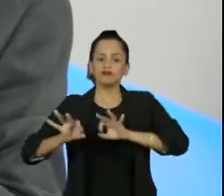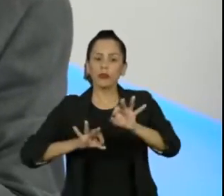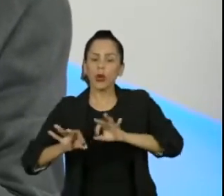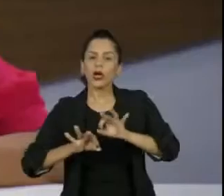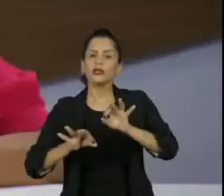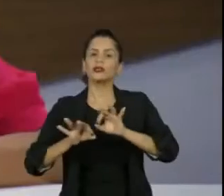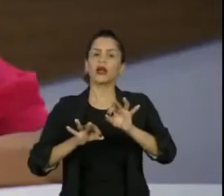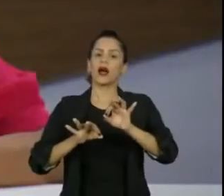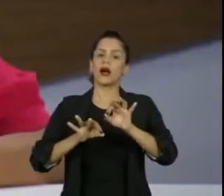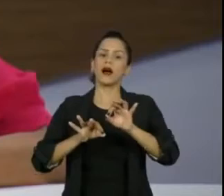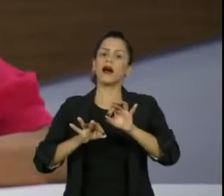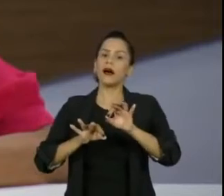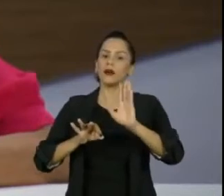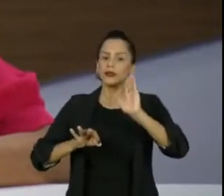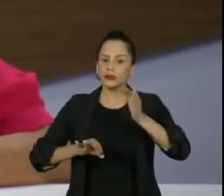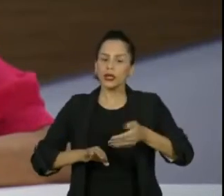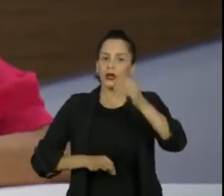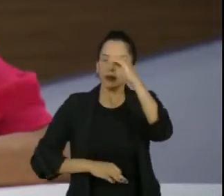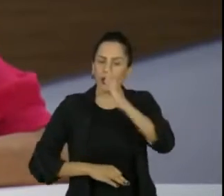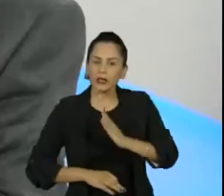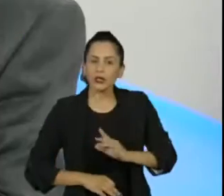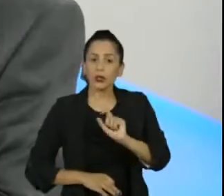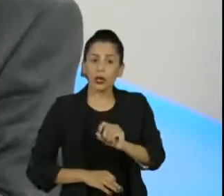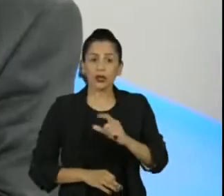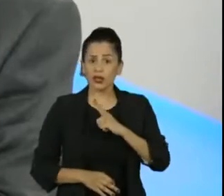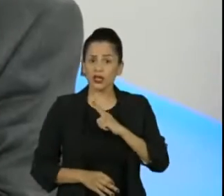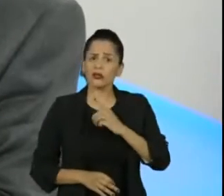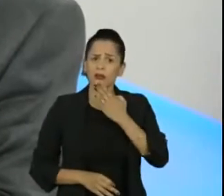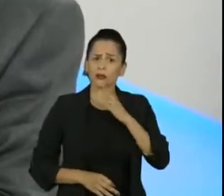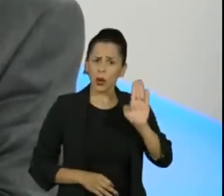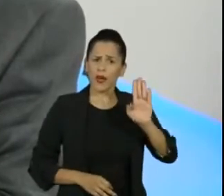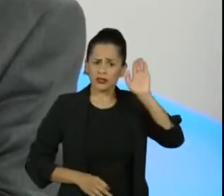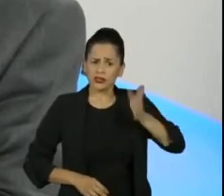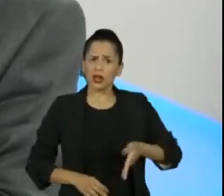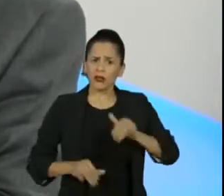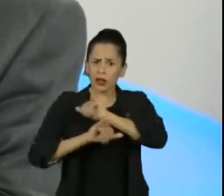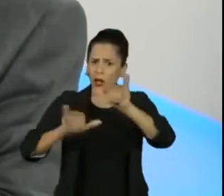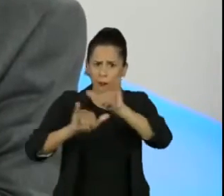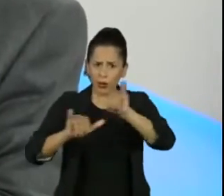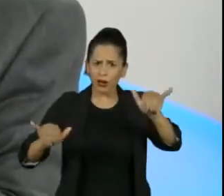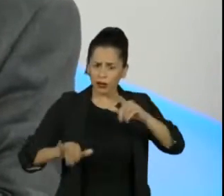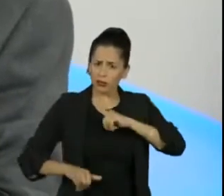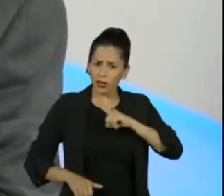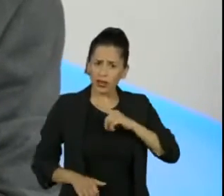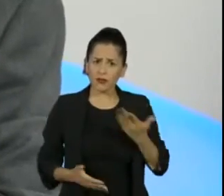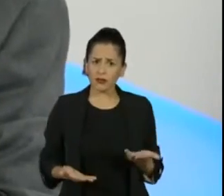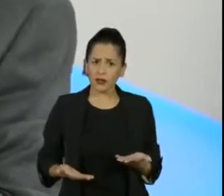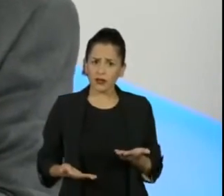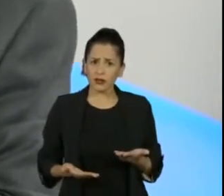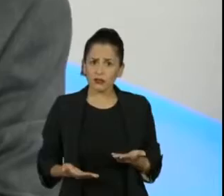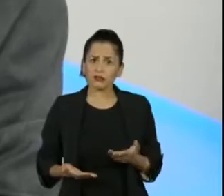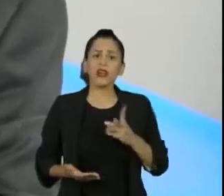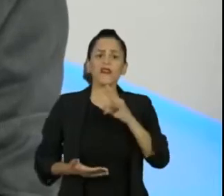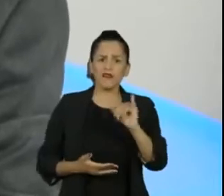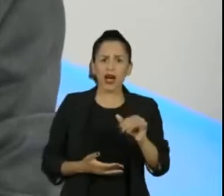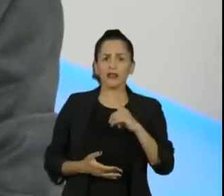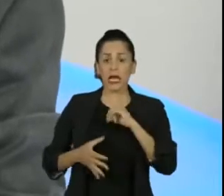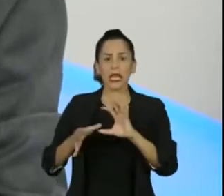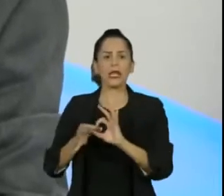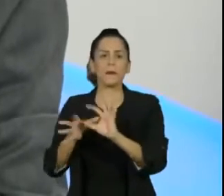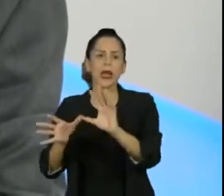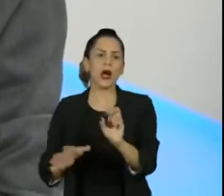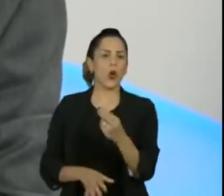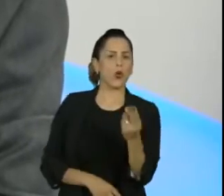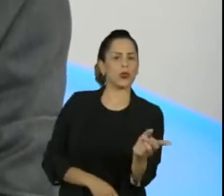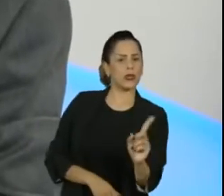Gostem ou não gostem, mas foi promessa de campanha e foi eleito em cima de falando isso, né? Se é liberal, se você é liberal ou não